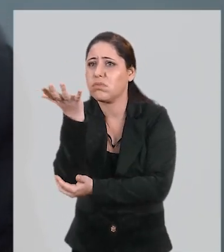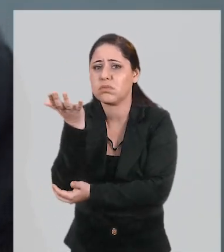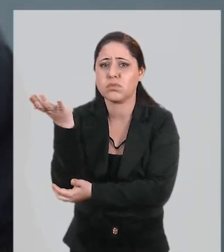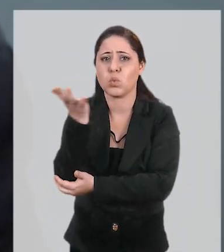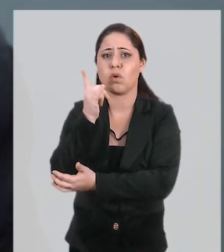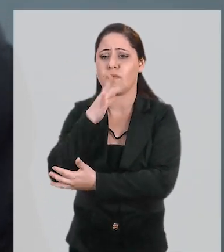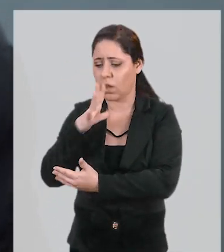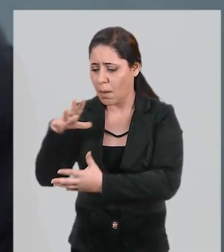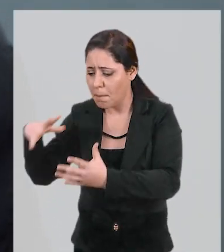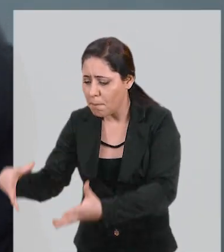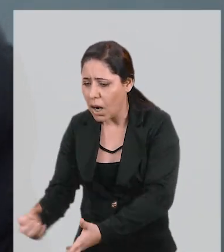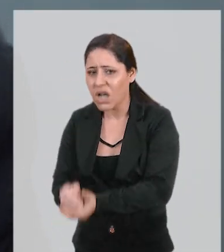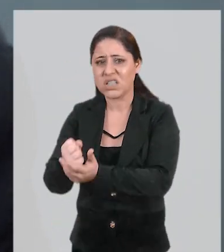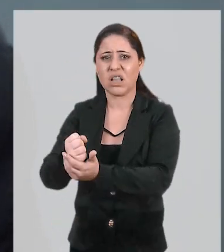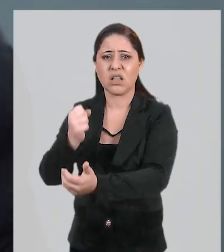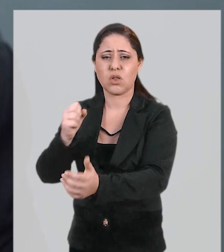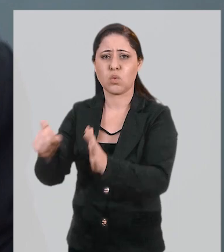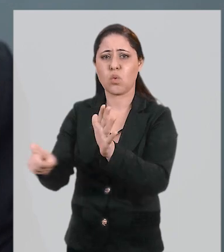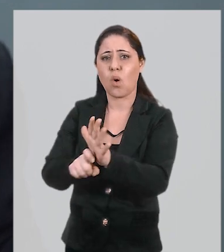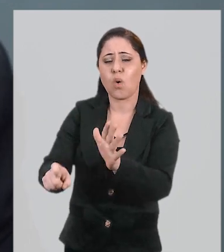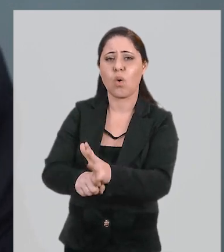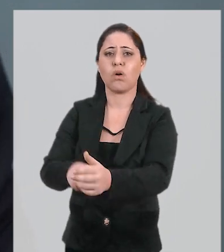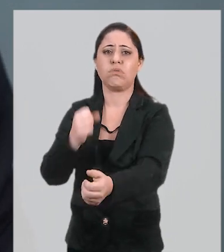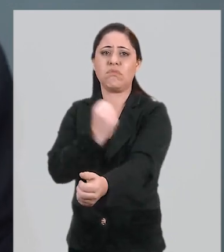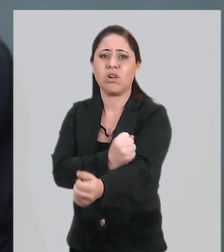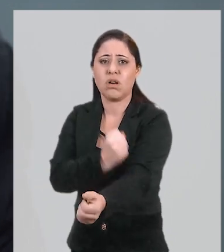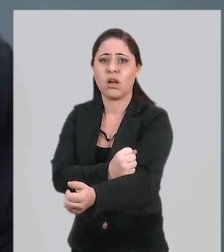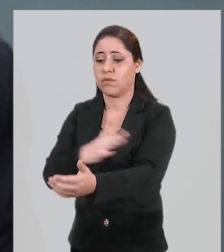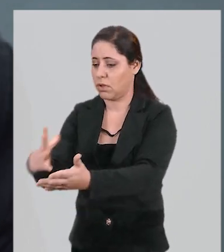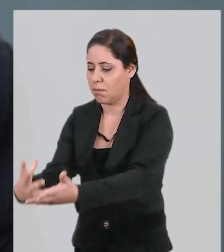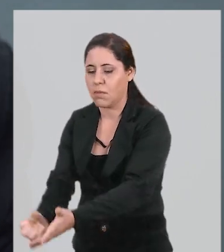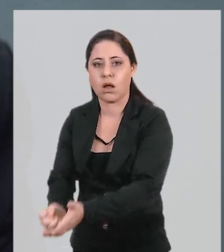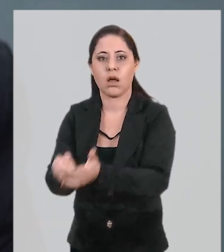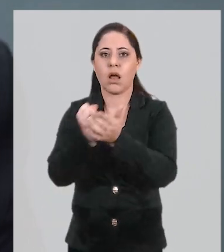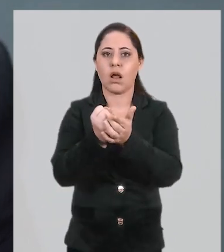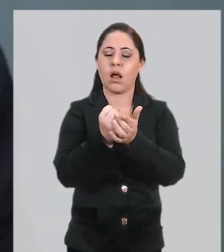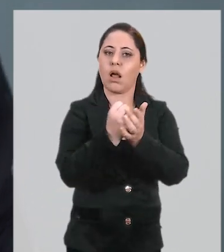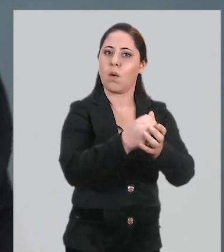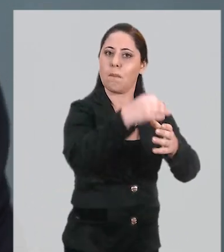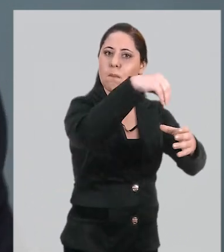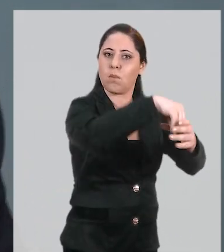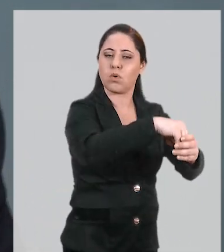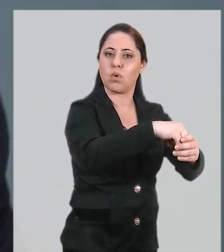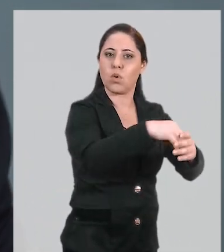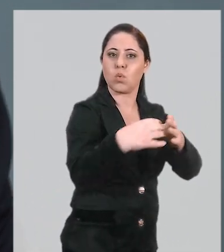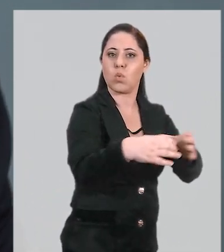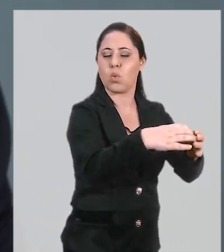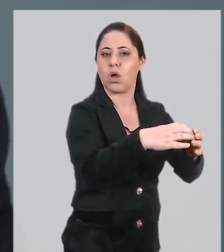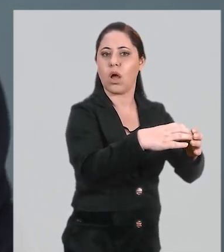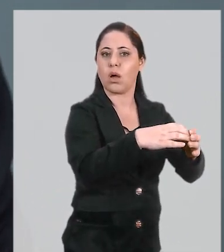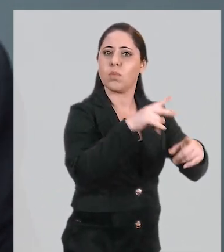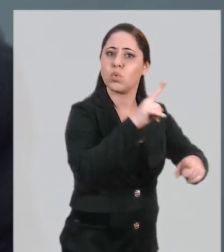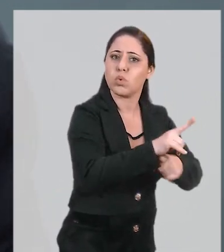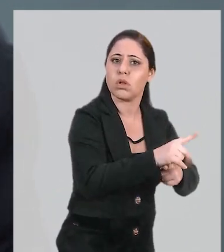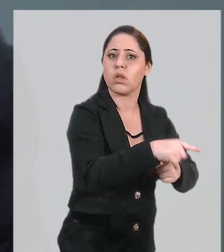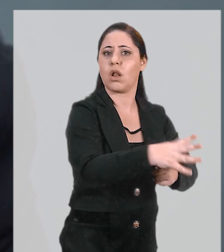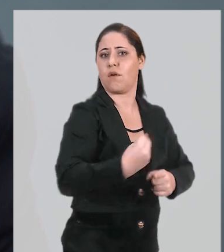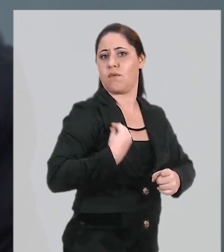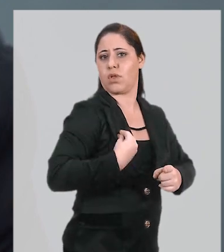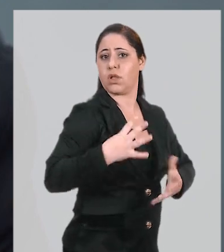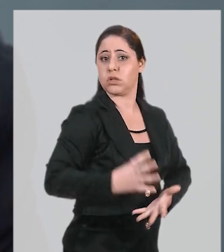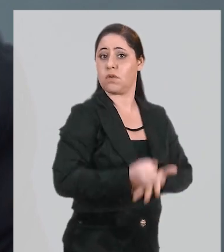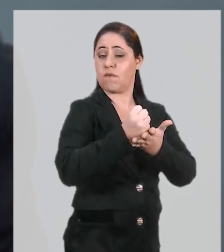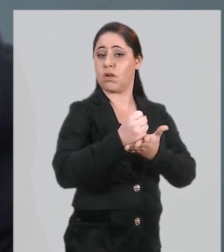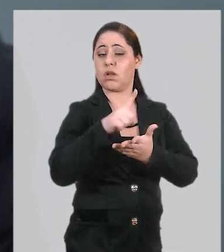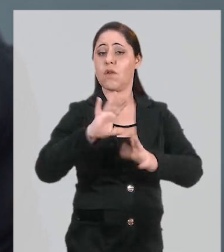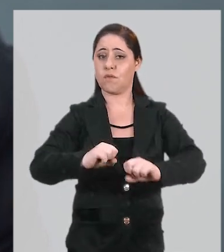na sarjeta, totalmente na dependência das drogas, e você leva ele para o lugar para tentar recuperá-lo e salvar a sua